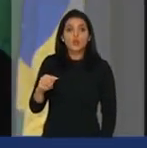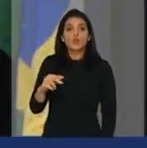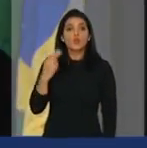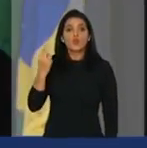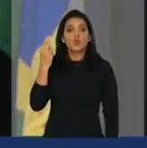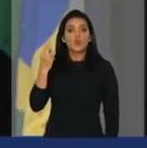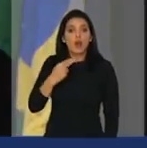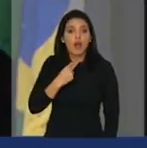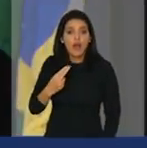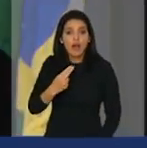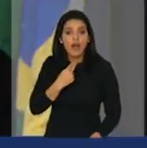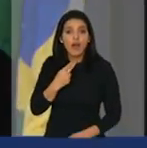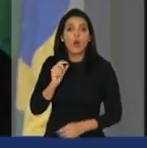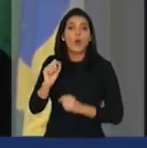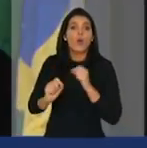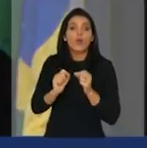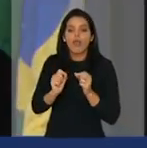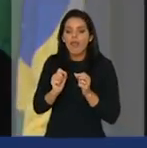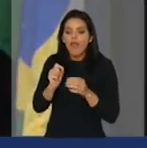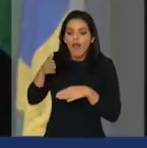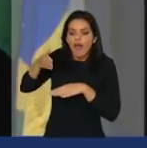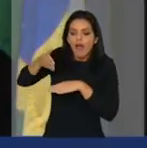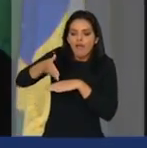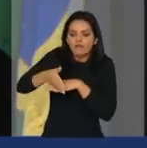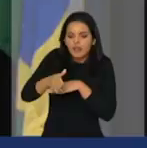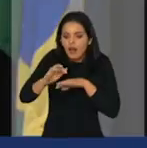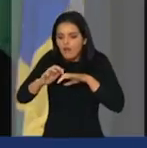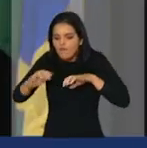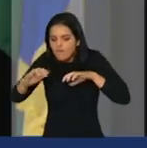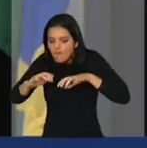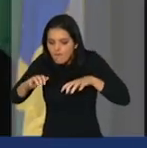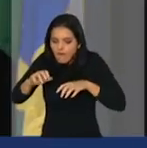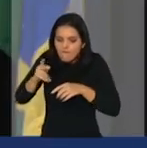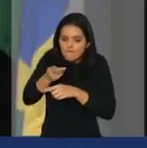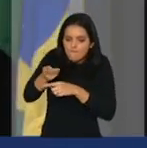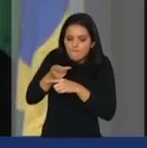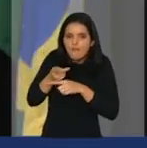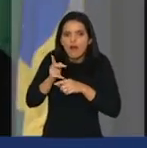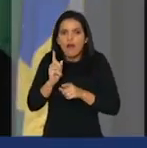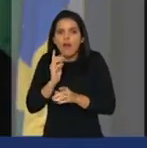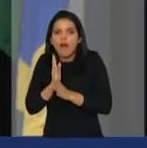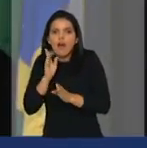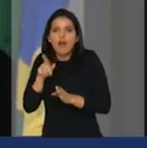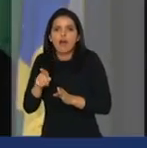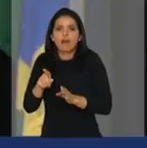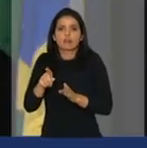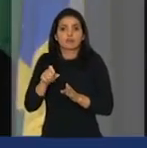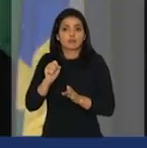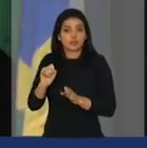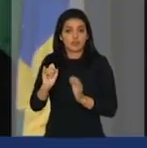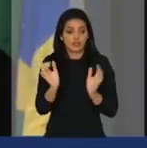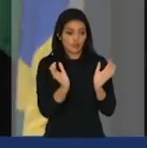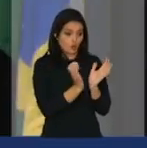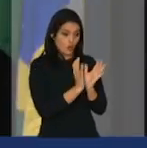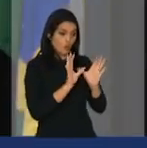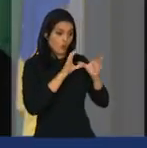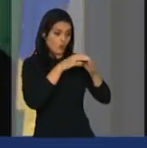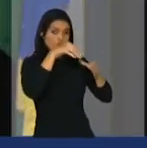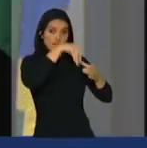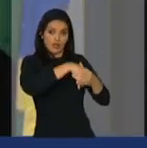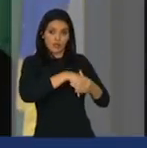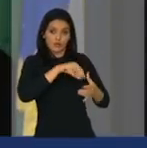a comissão inacessíveis para aqueles que não fazem parte da culpa do TSE